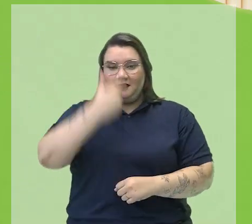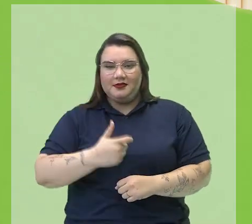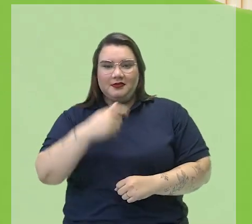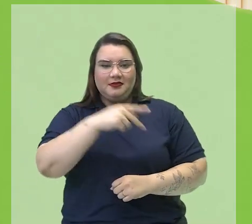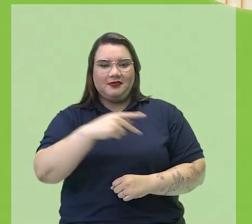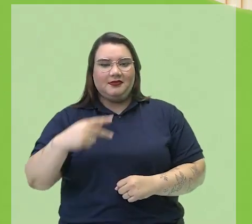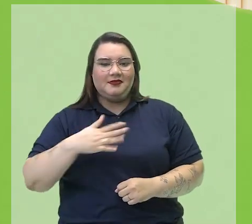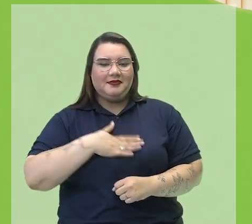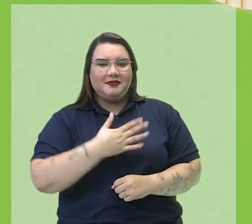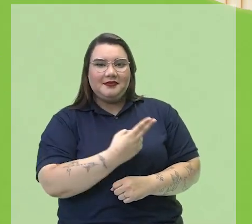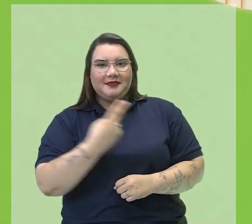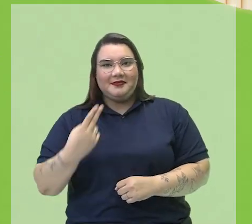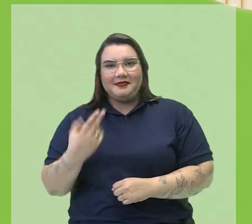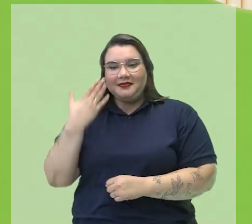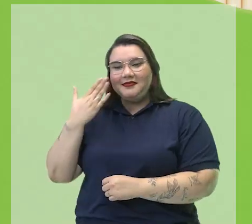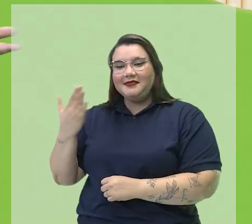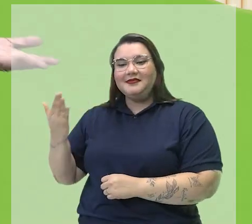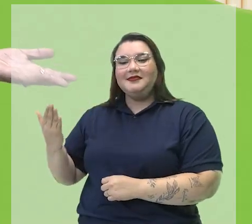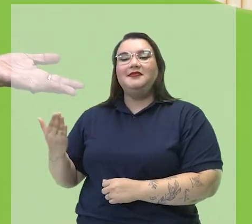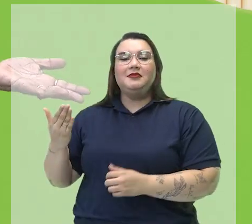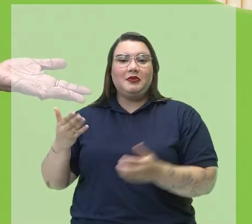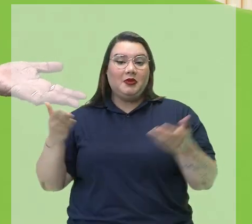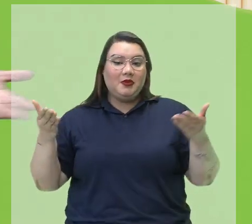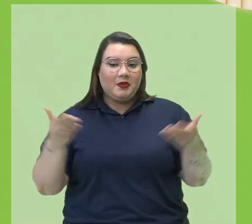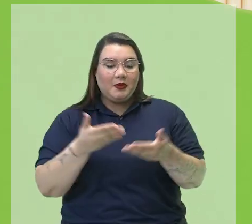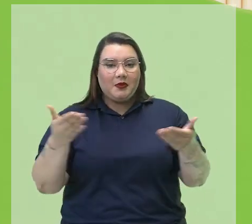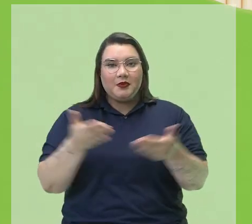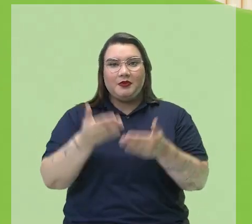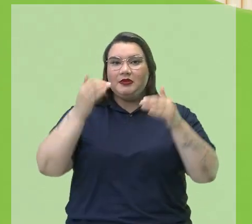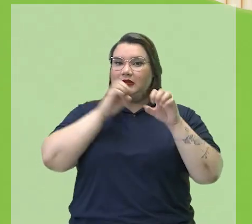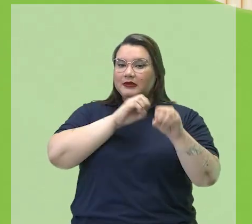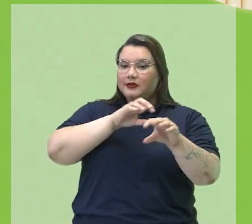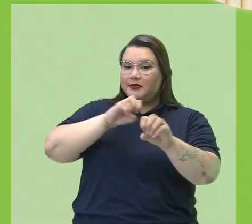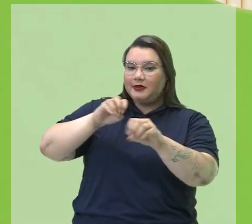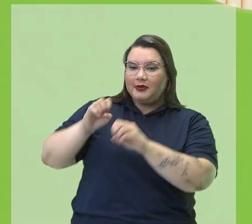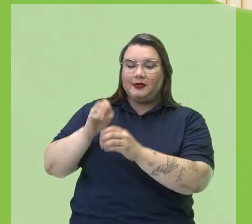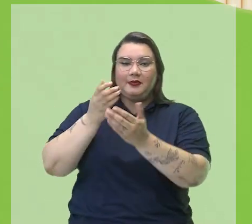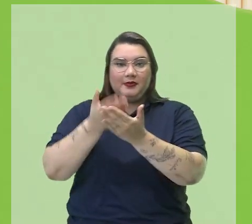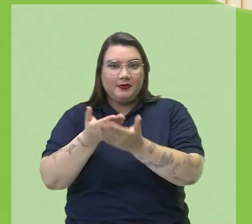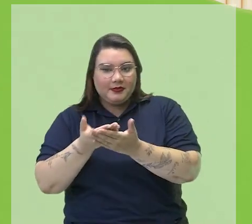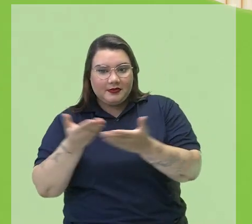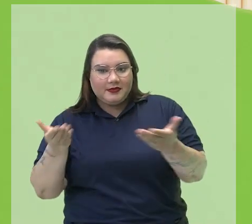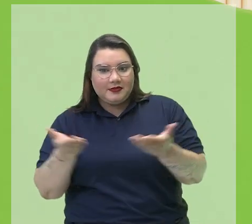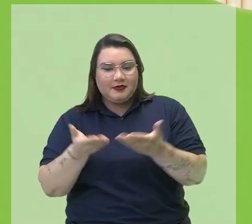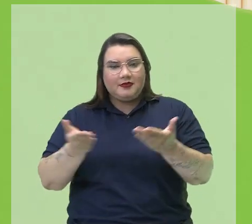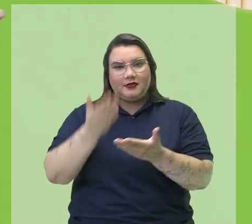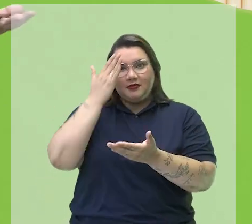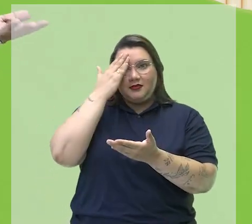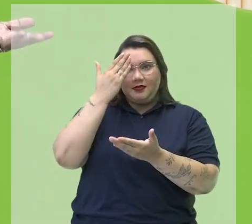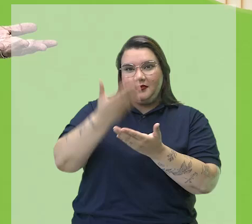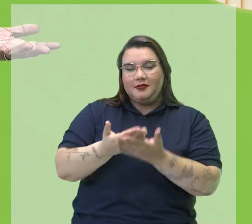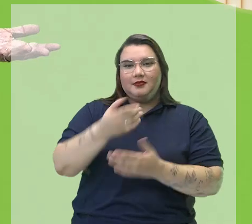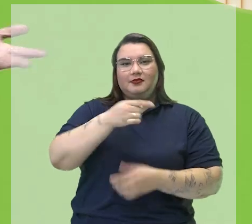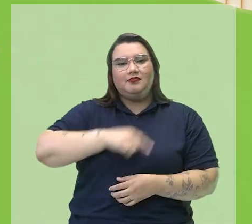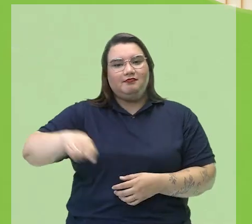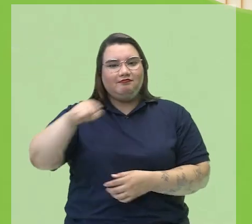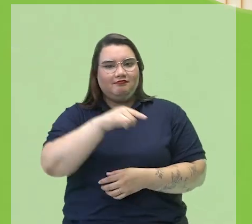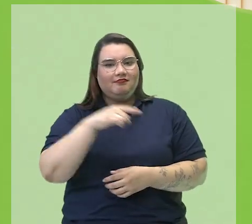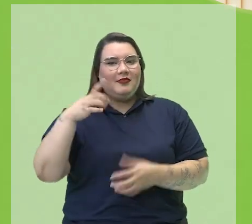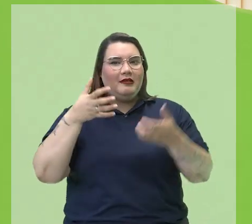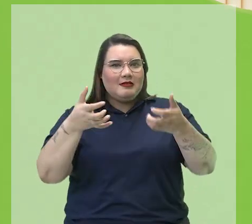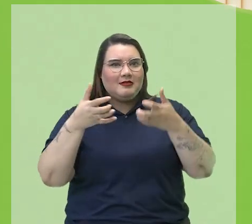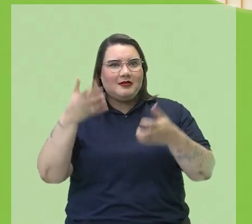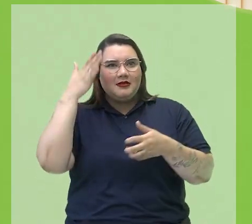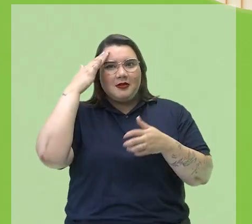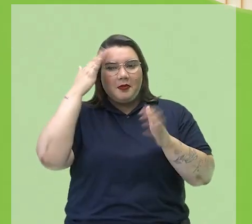física. Eu sou a professora Risolda Farias, que estarei com vocês nesta aula, e eu acredito que